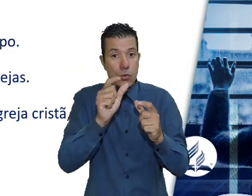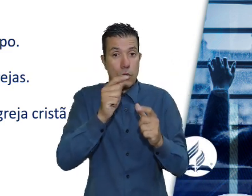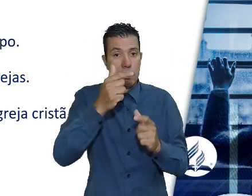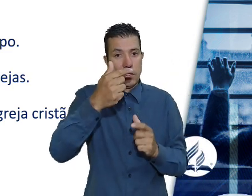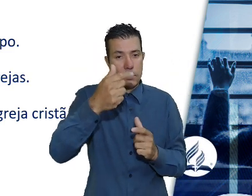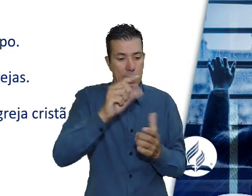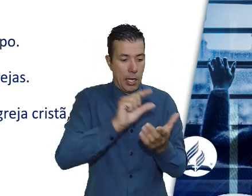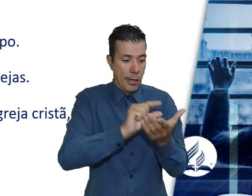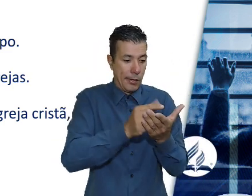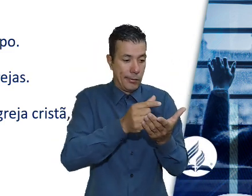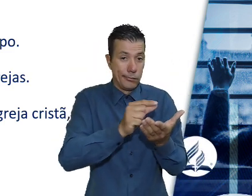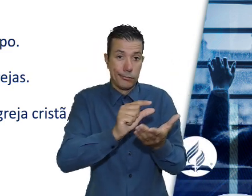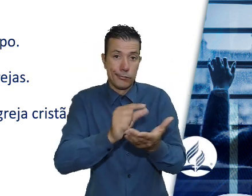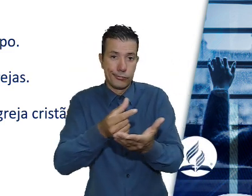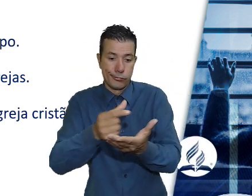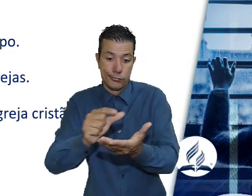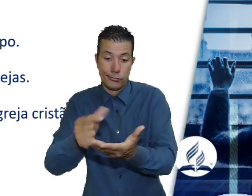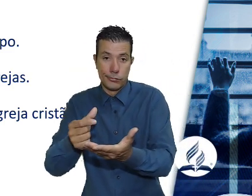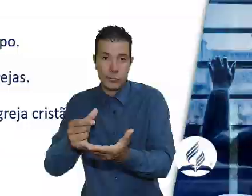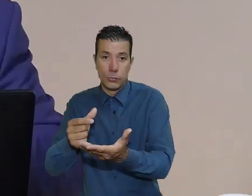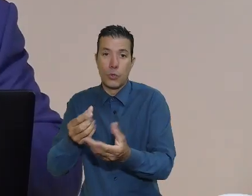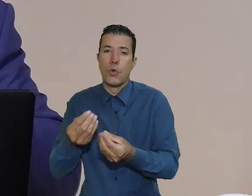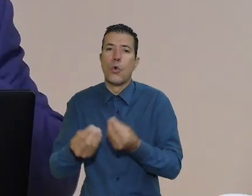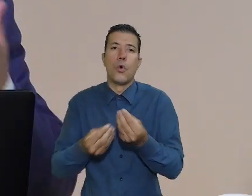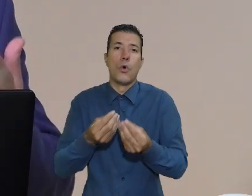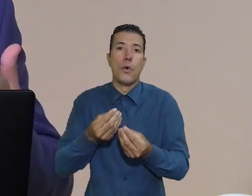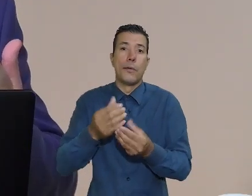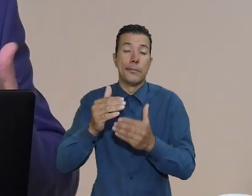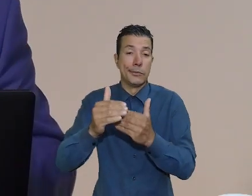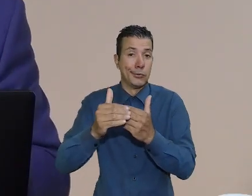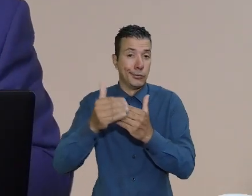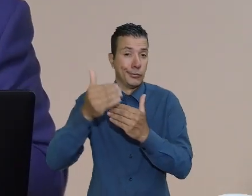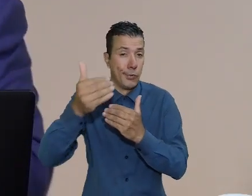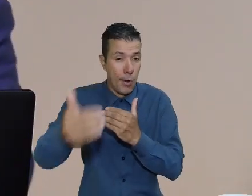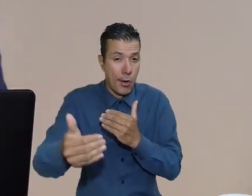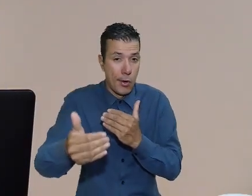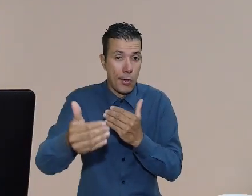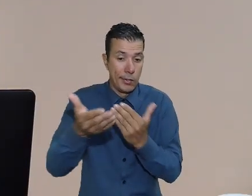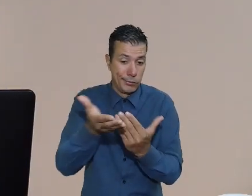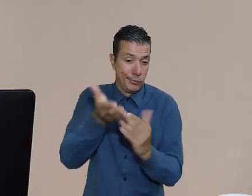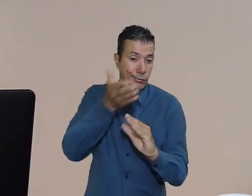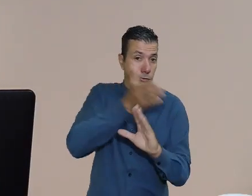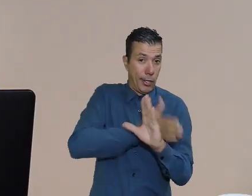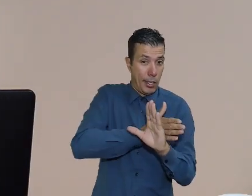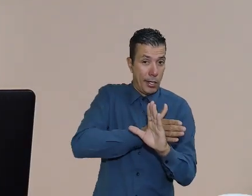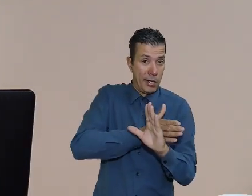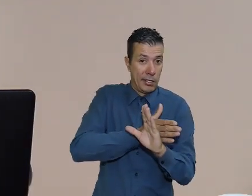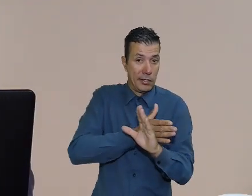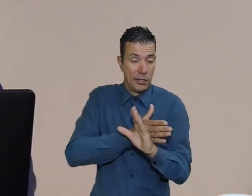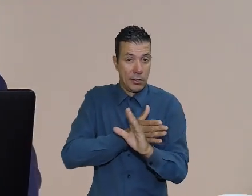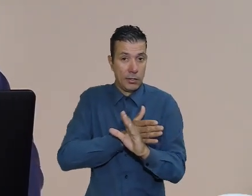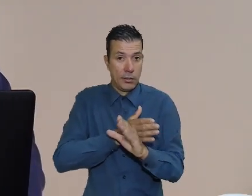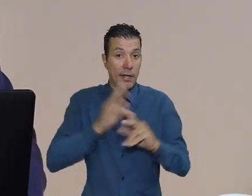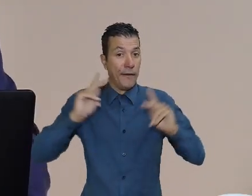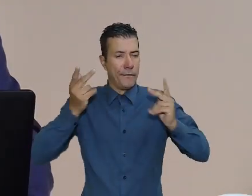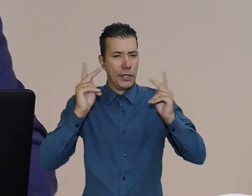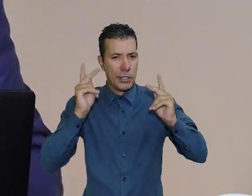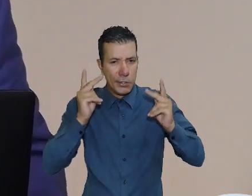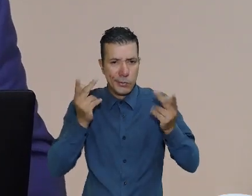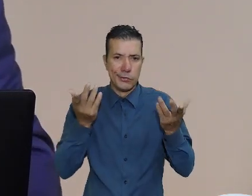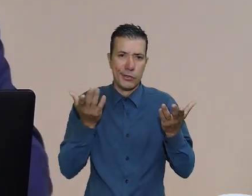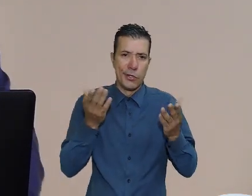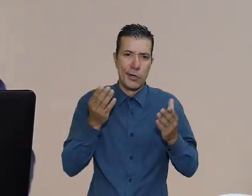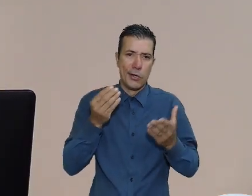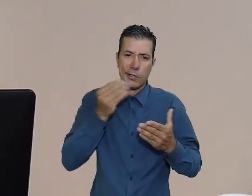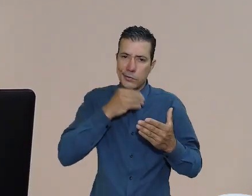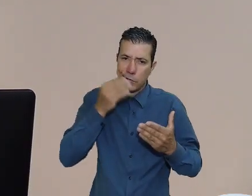não apenas assuntos internos, mas assuntos externos sobre triunfos e fracassos dessas igrejas. Então,